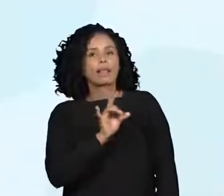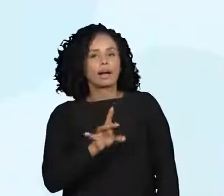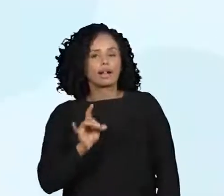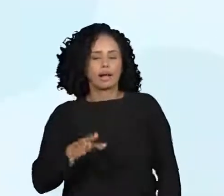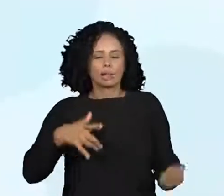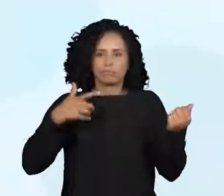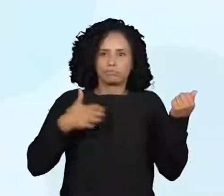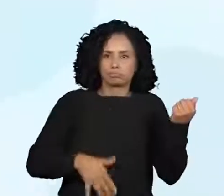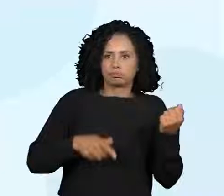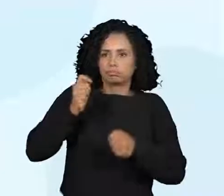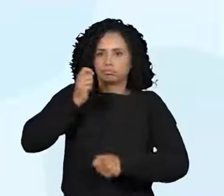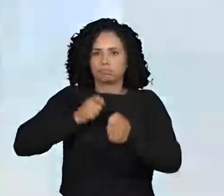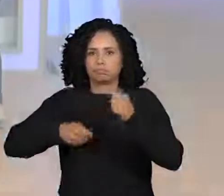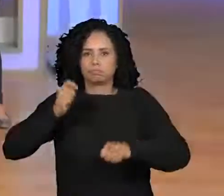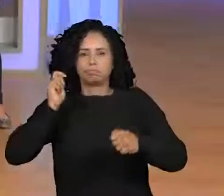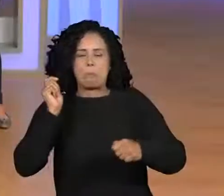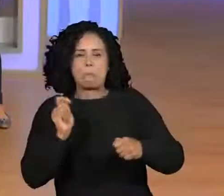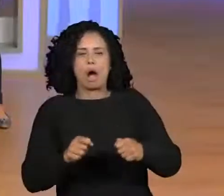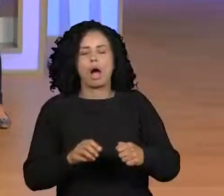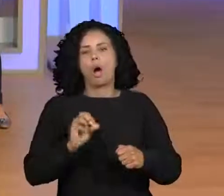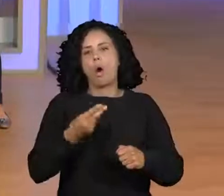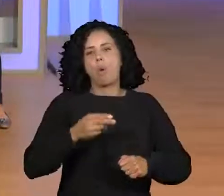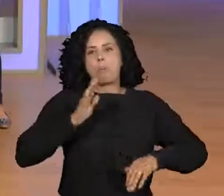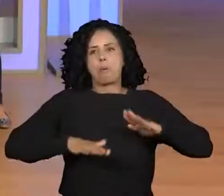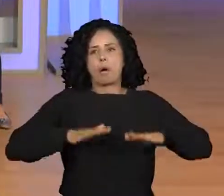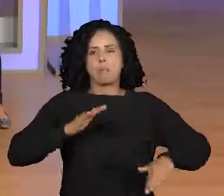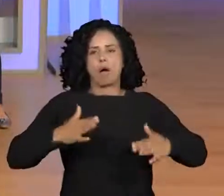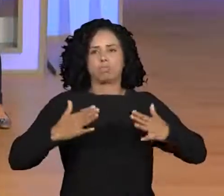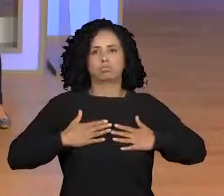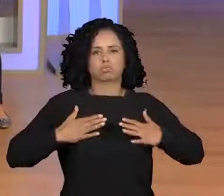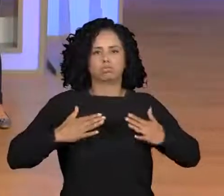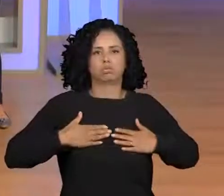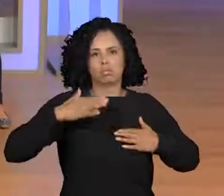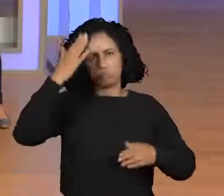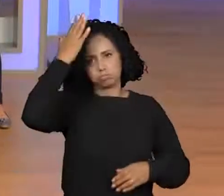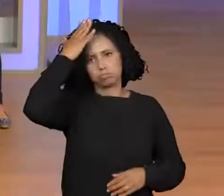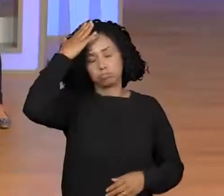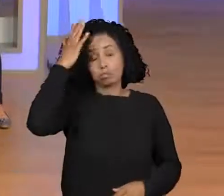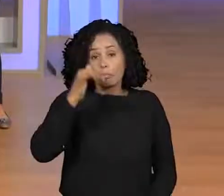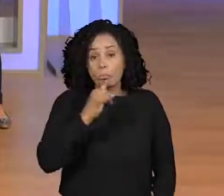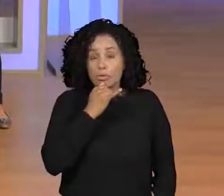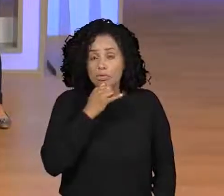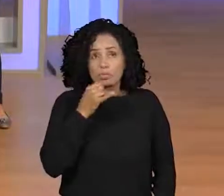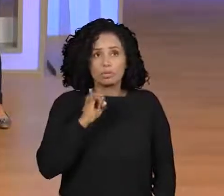sonora. Por exemplo, se eu apertar isso daqui, professora,